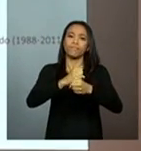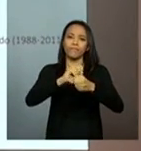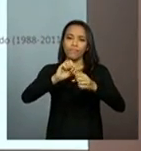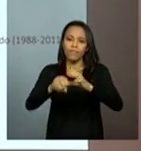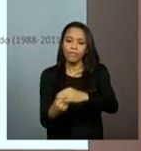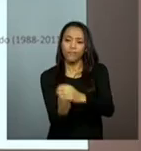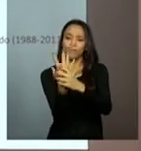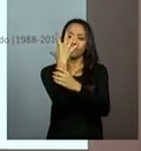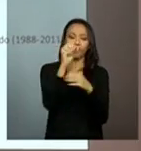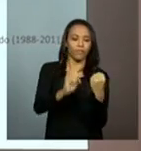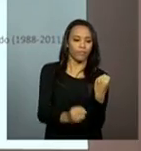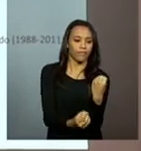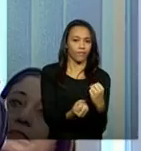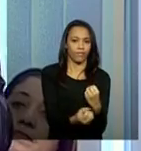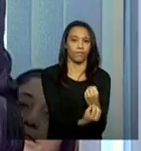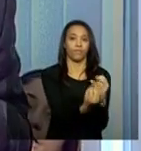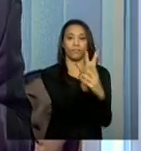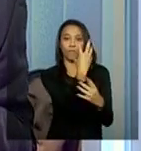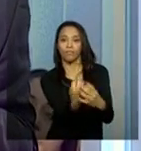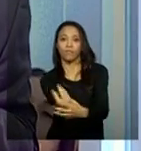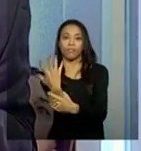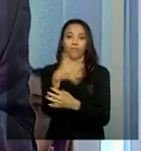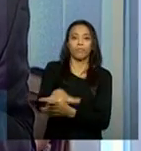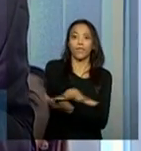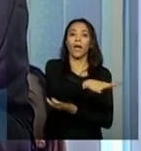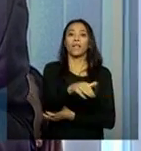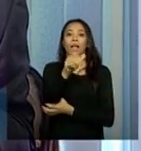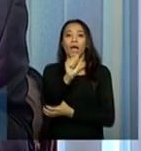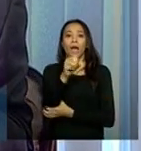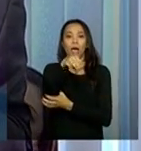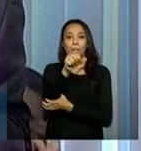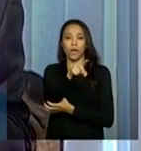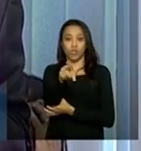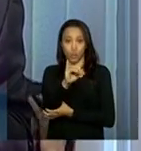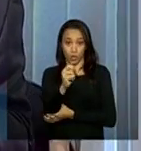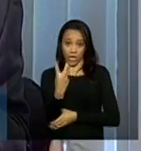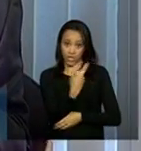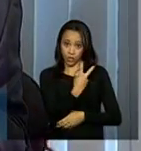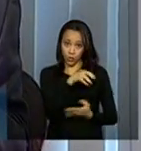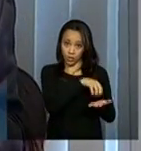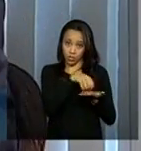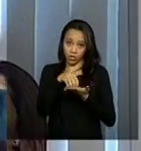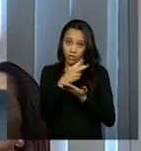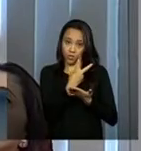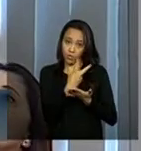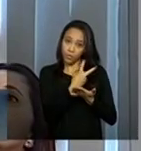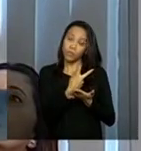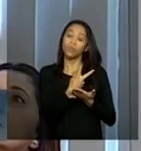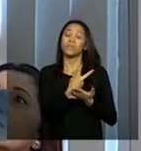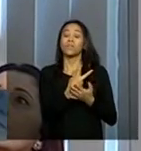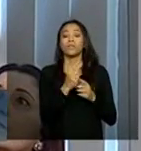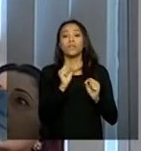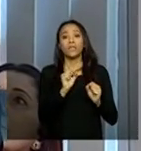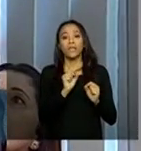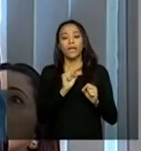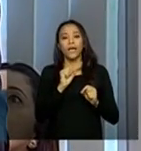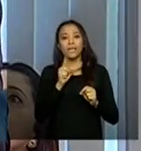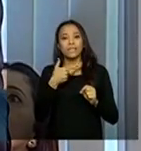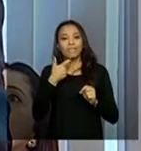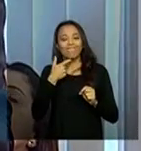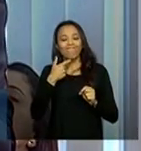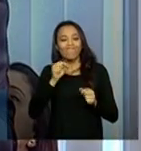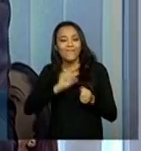da Amazônia. O que fizemos? Os cientistas do INPE e da Embrapa lançaram mão, então, de